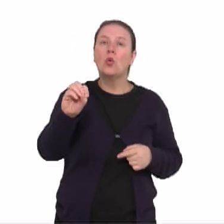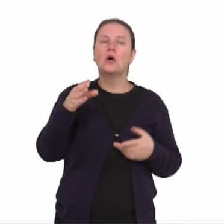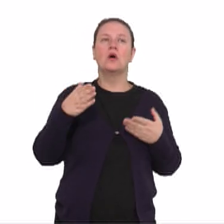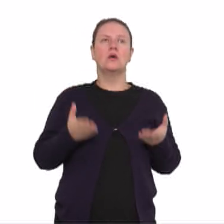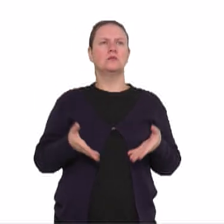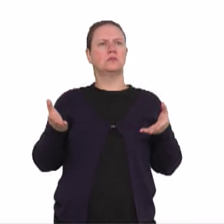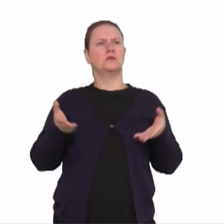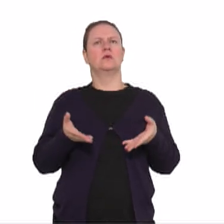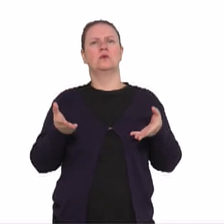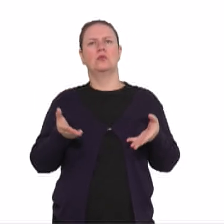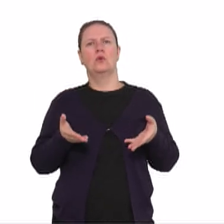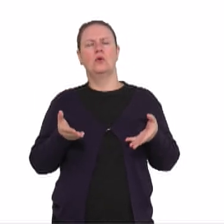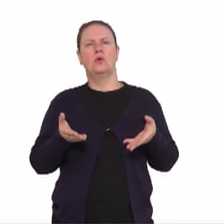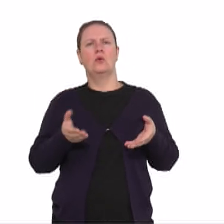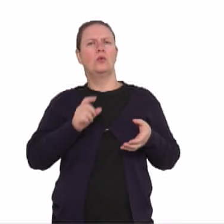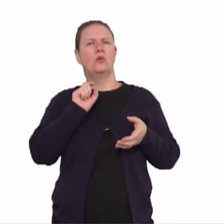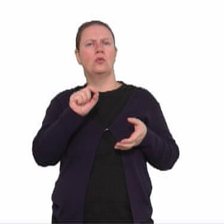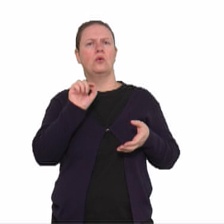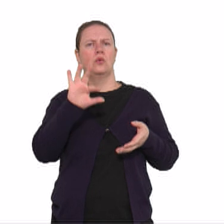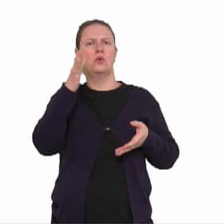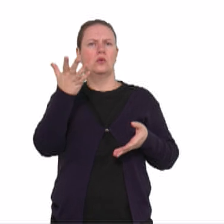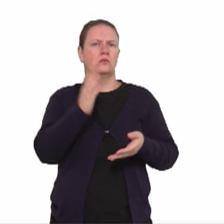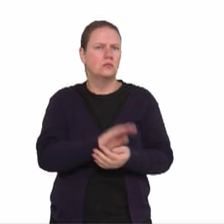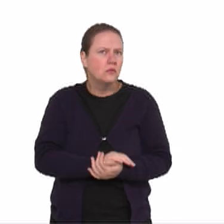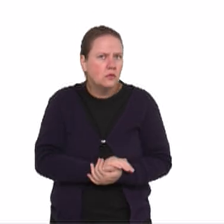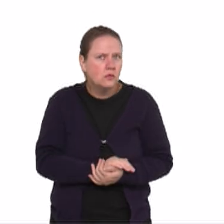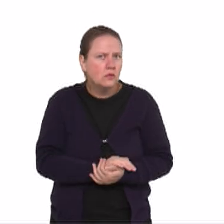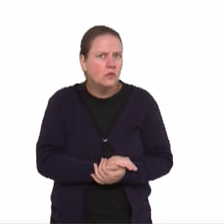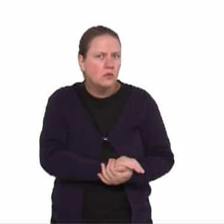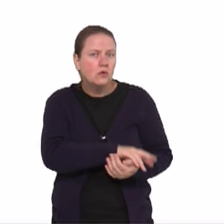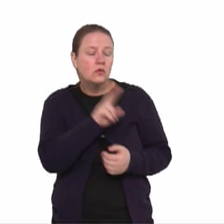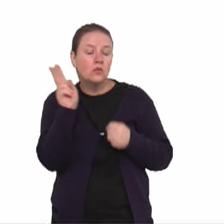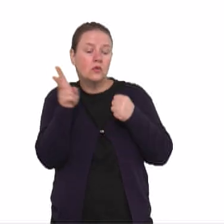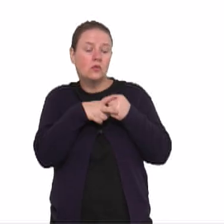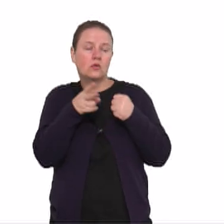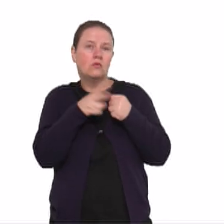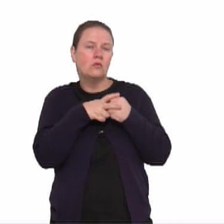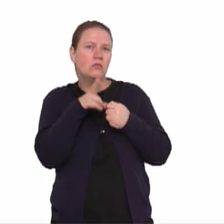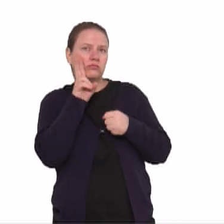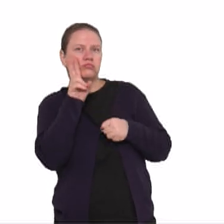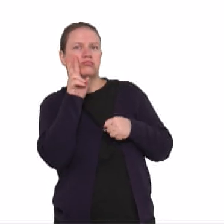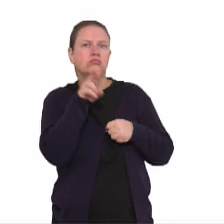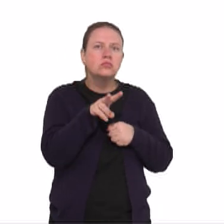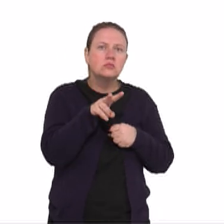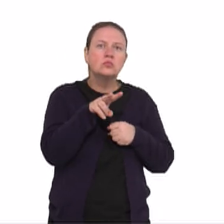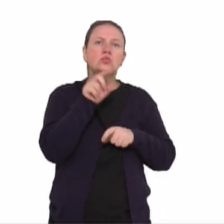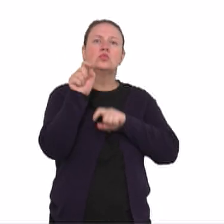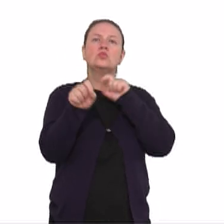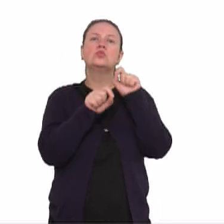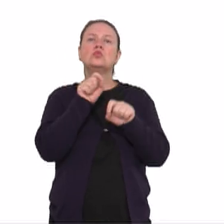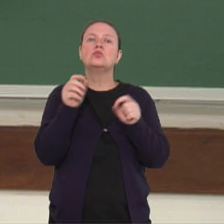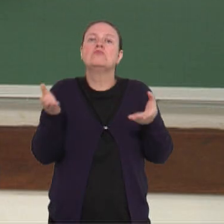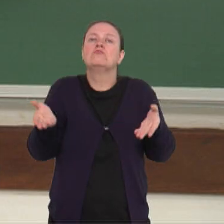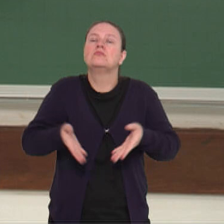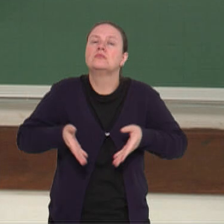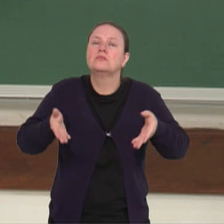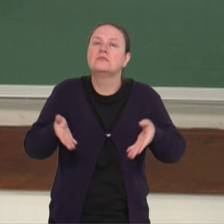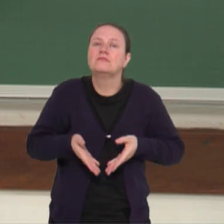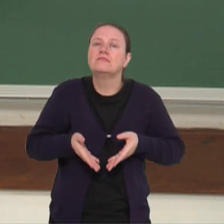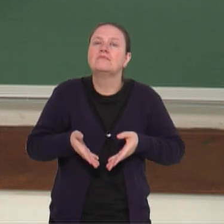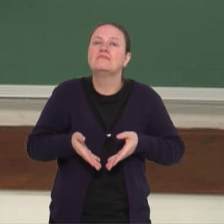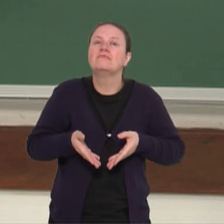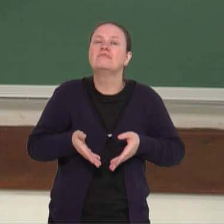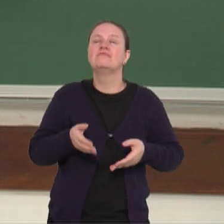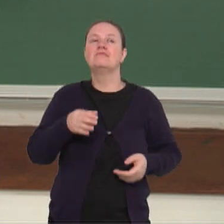atrás. O que aconteceu com ele? É o verbo ver, né? Verbo ver no presente é